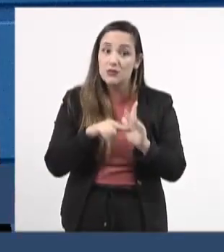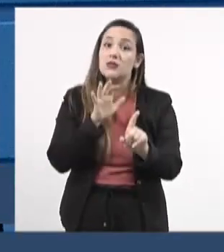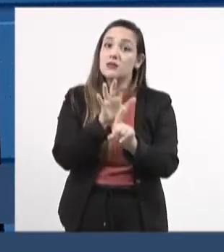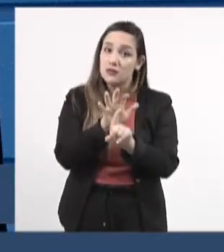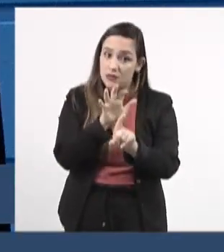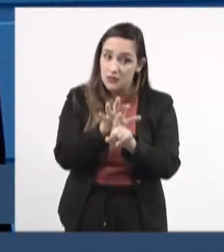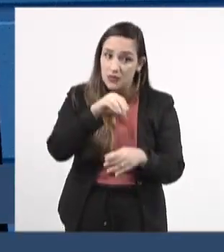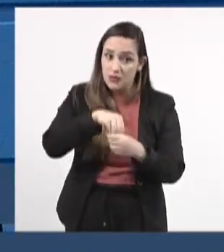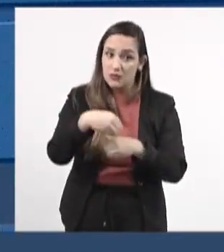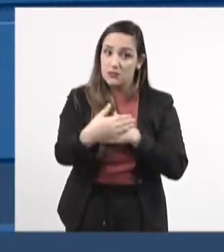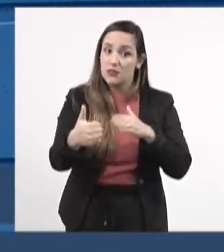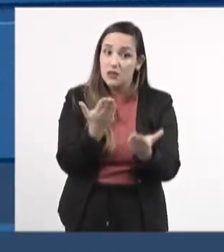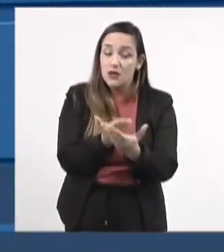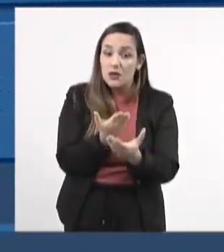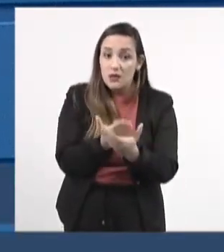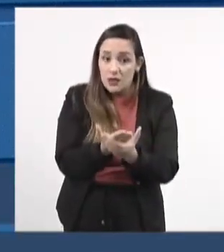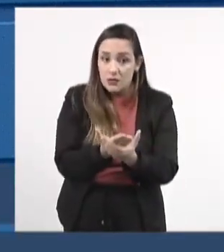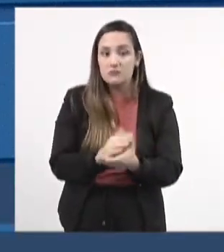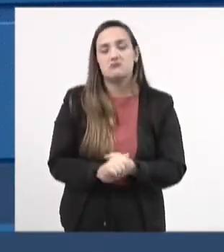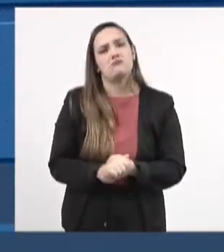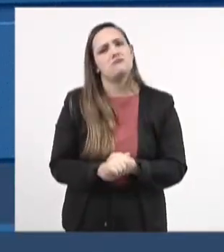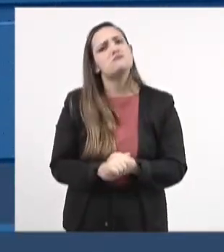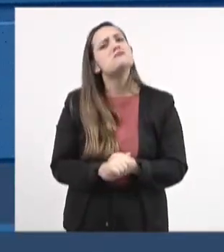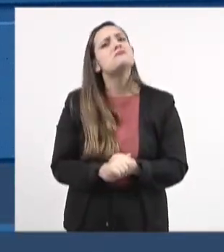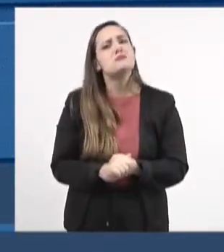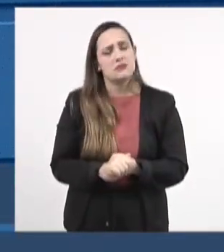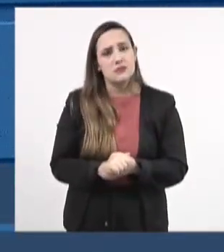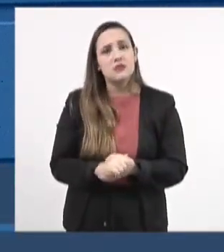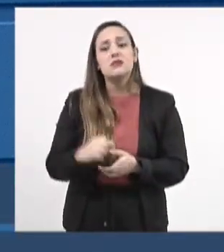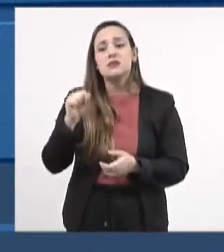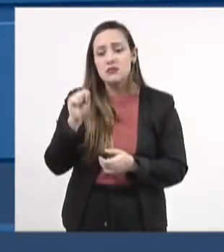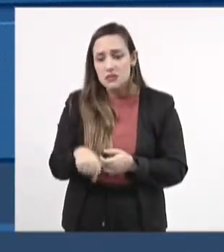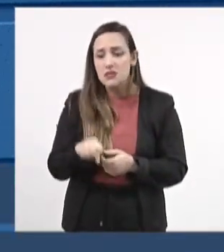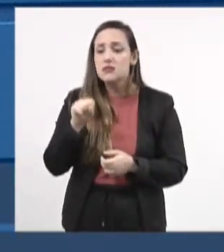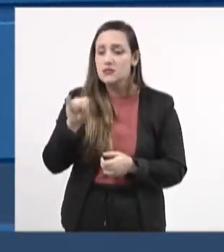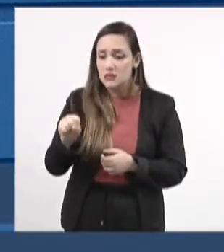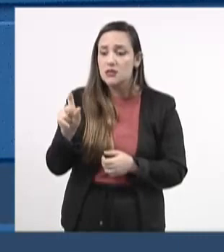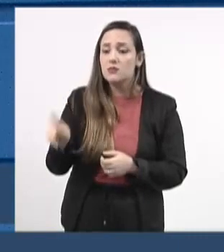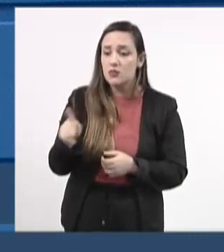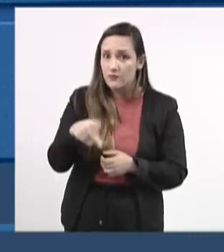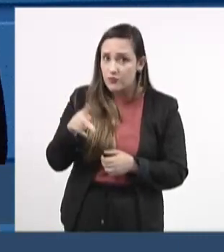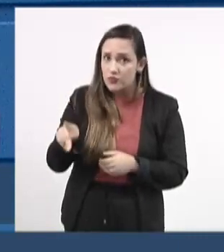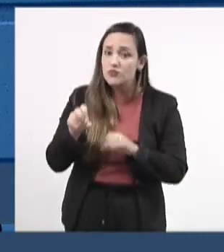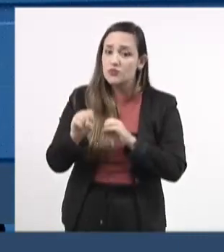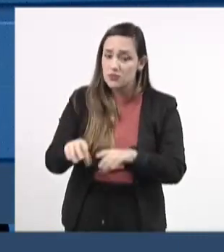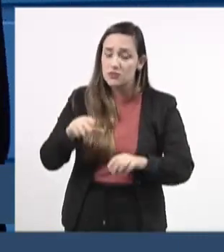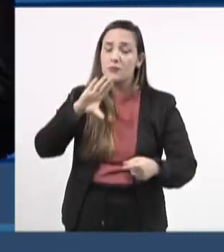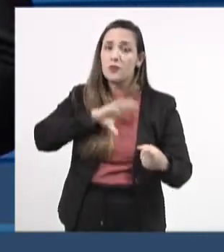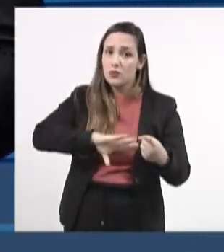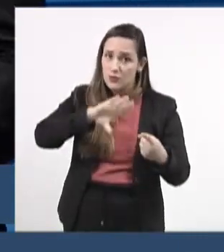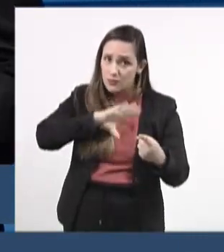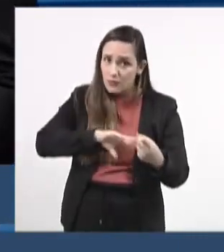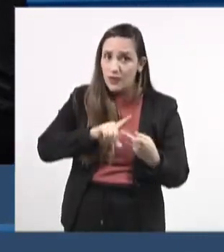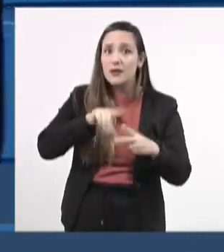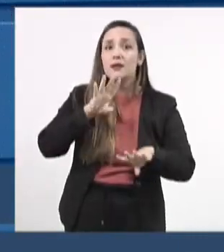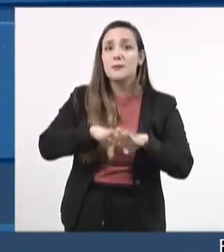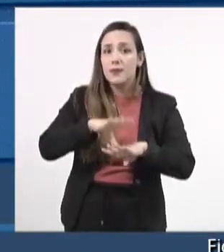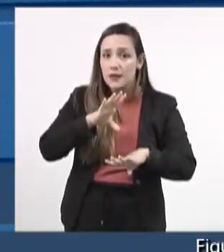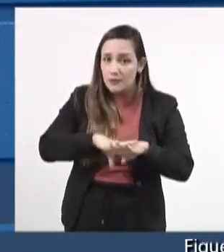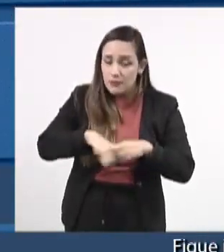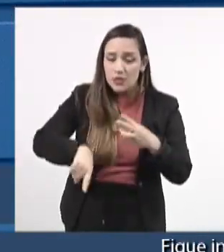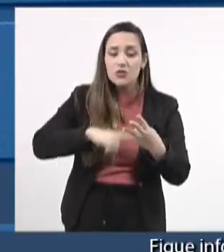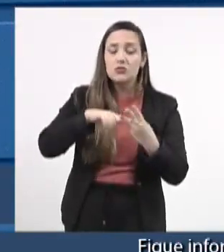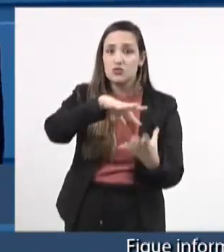doutrinação dentro de sala de aula. Talvez, se esses professores ensinassem português,